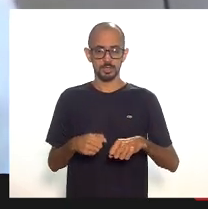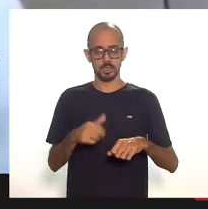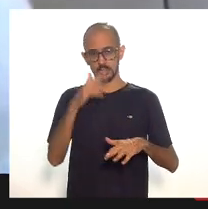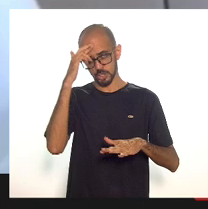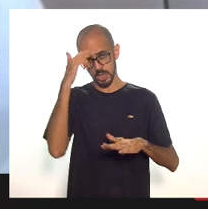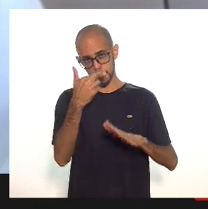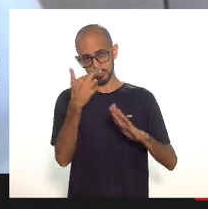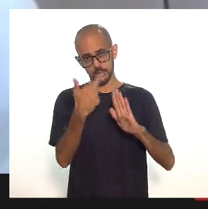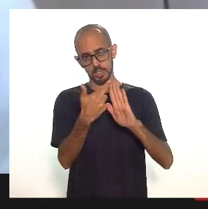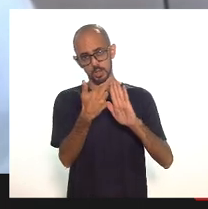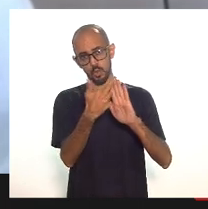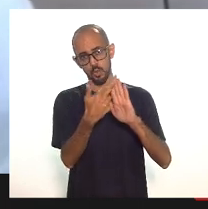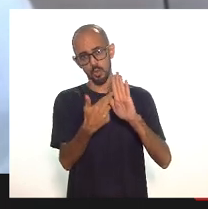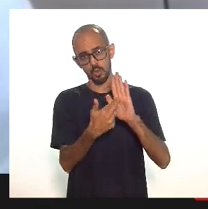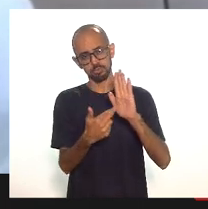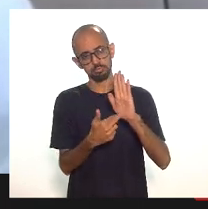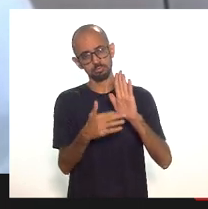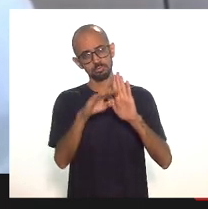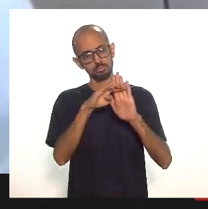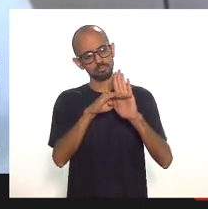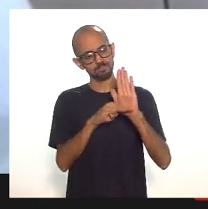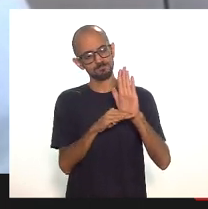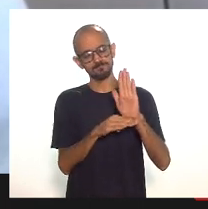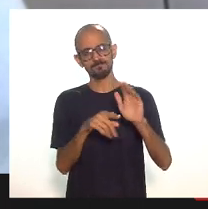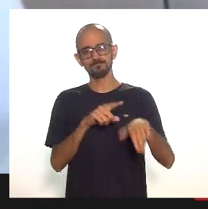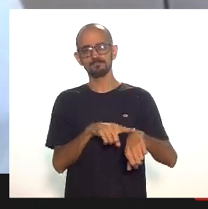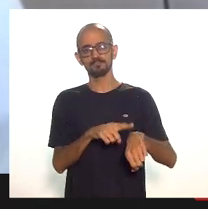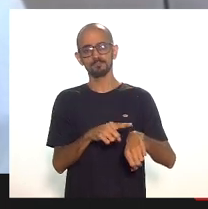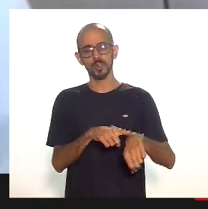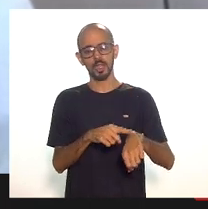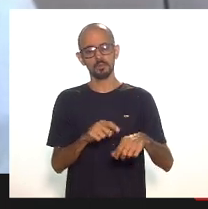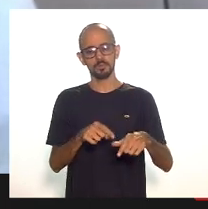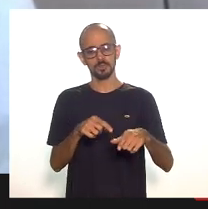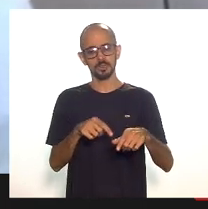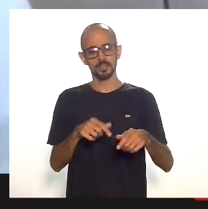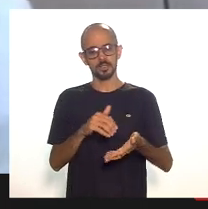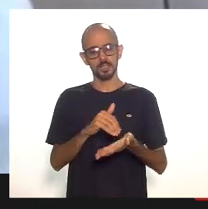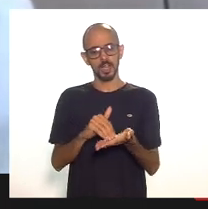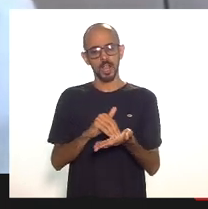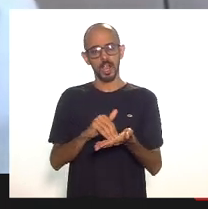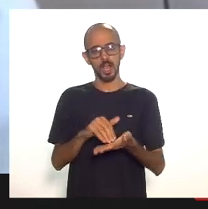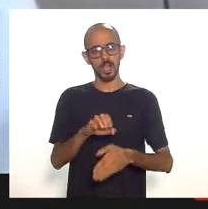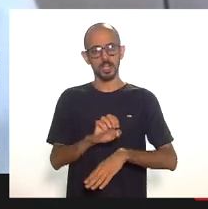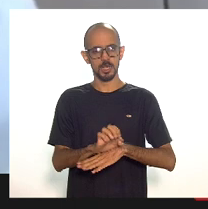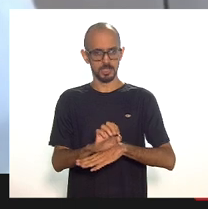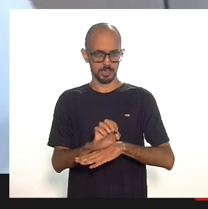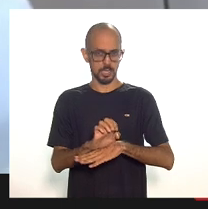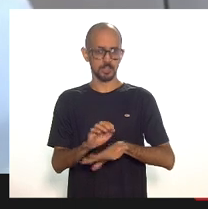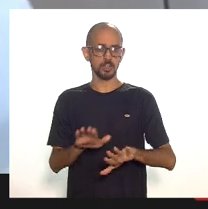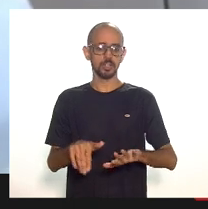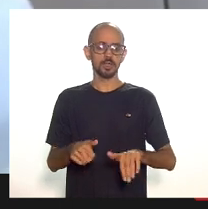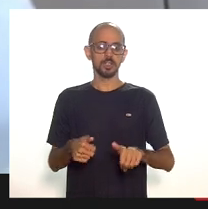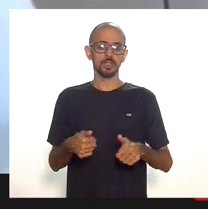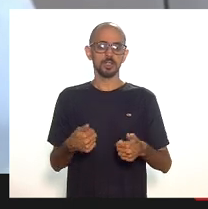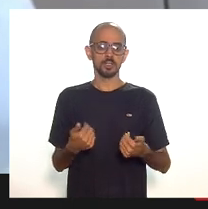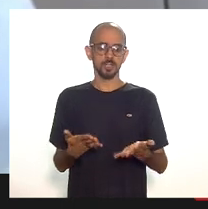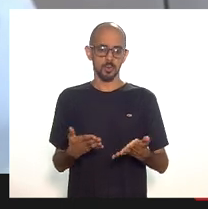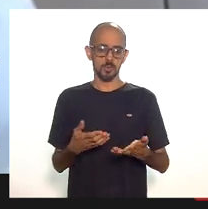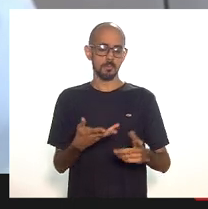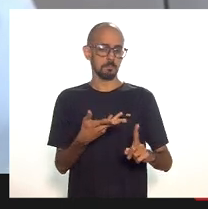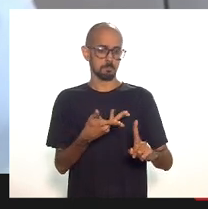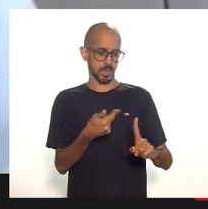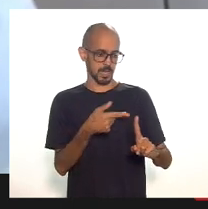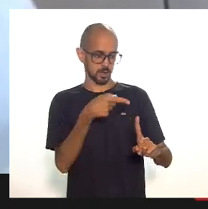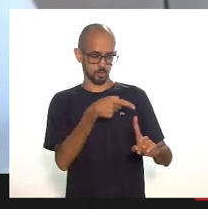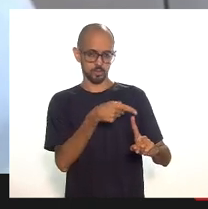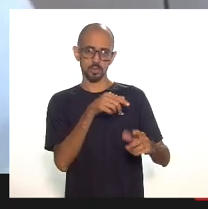de ampliação dos leitos por parte também da Secretaria de Estado. Deixando claro que teve um mérito a Secretaria, que embora